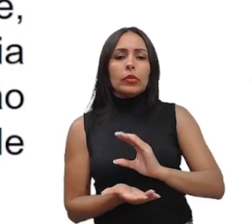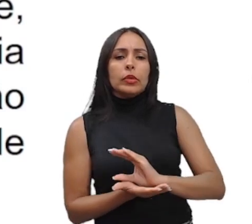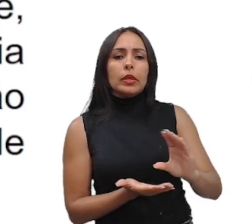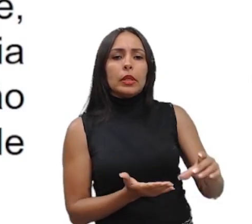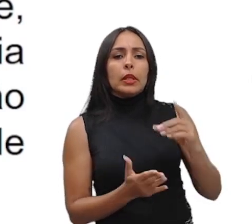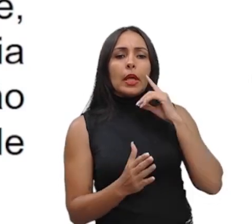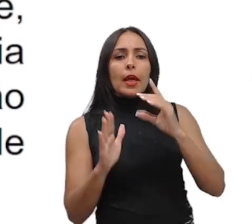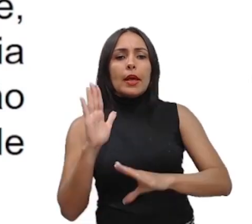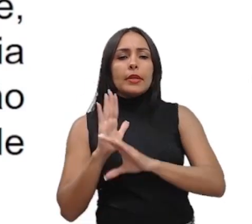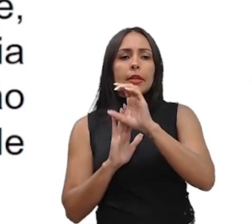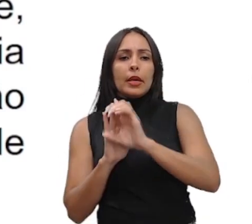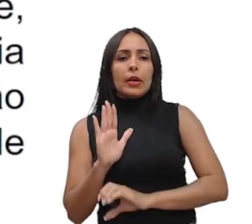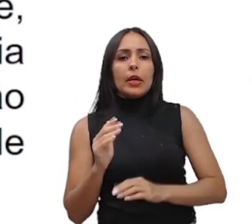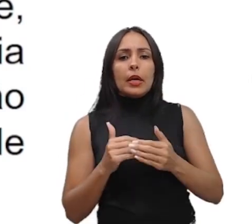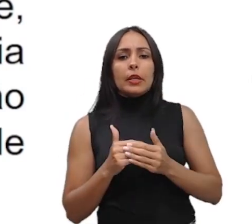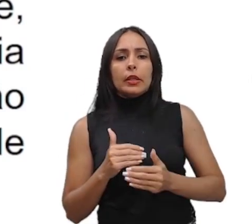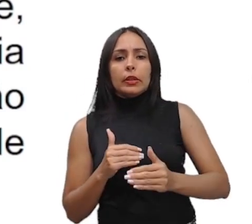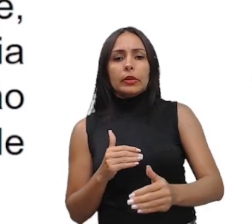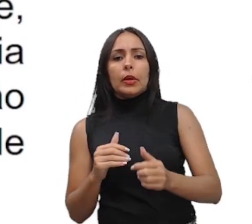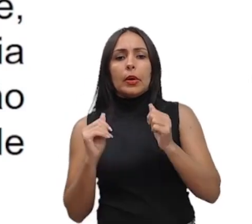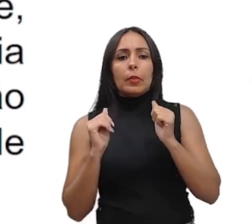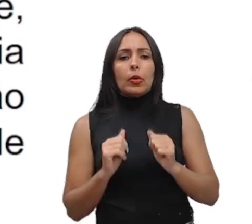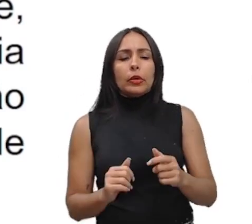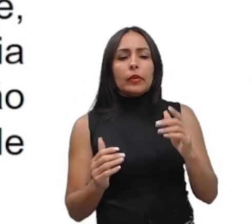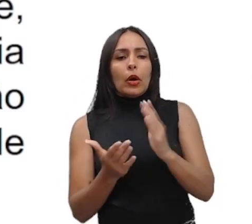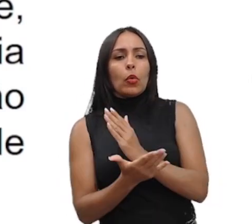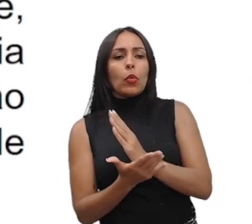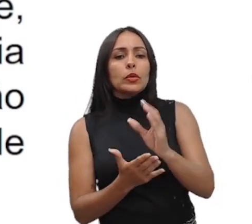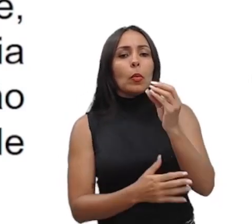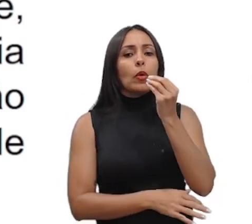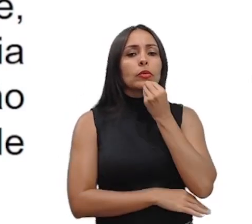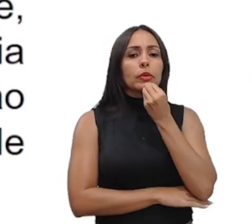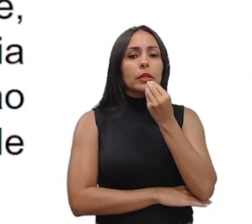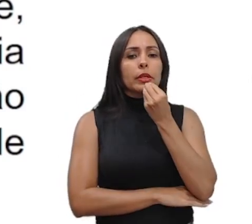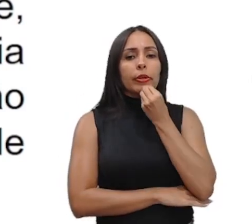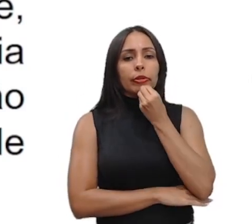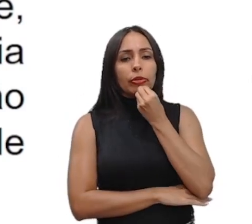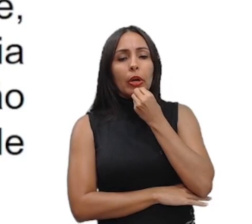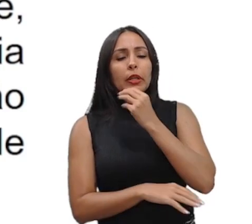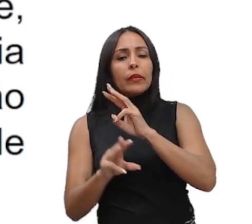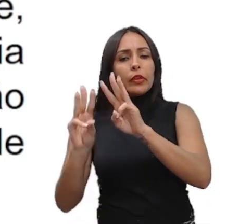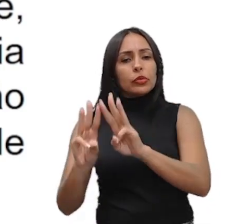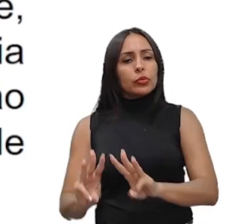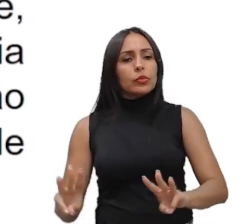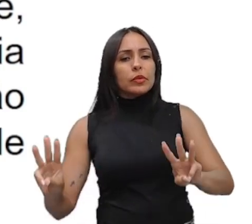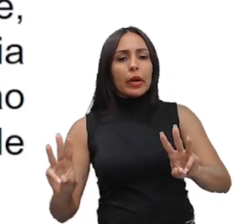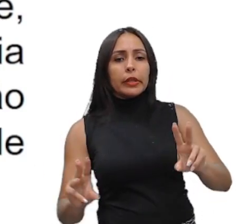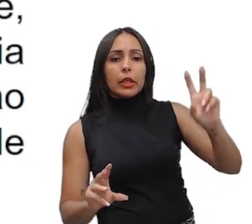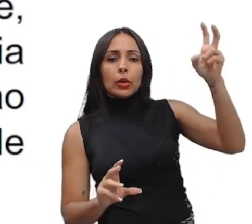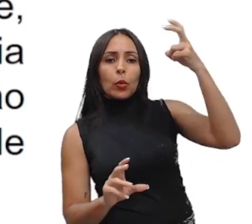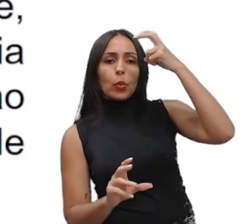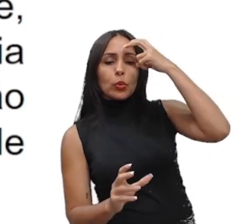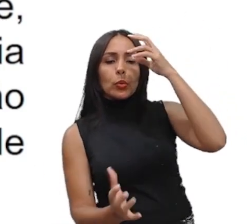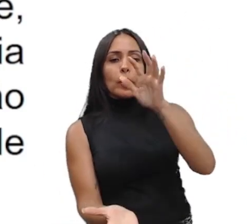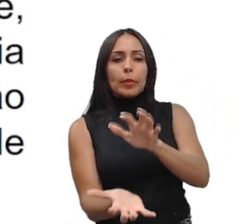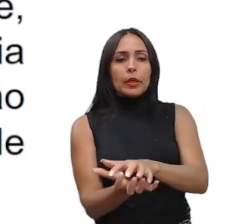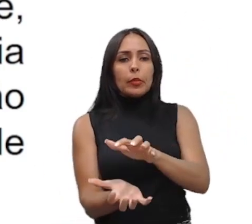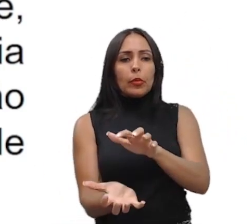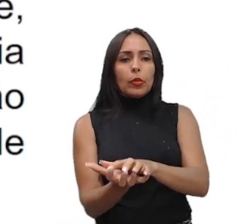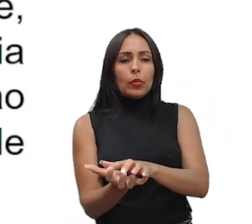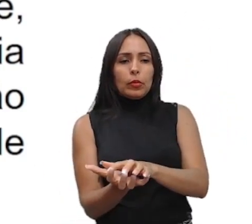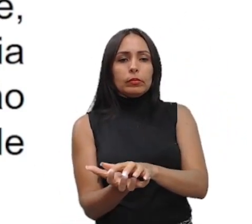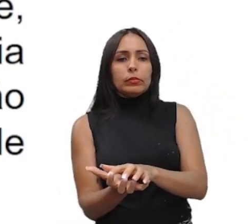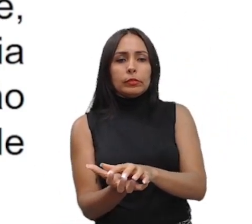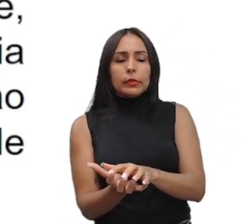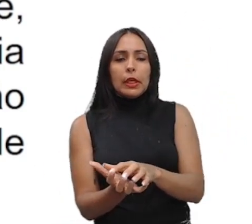editais. Inicialmente, você pode conferir algumas das oportunidades através do site do site Cultura